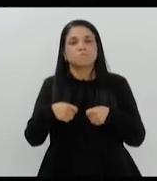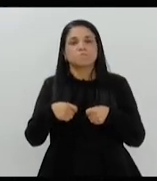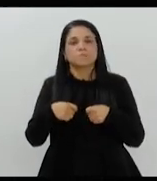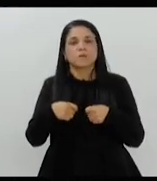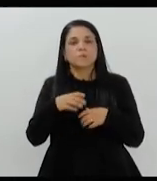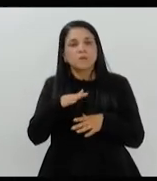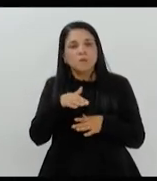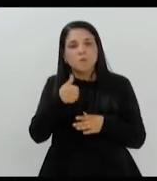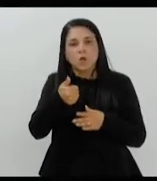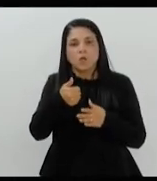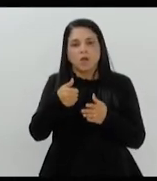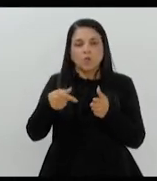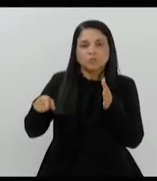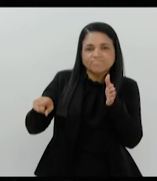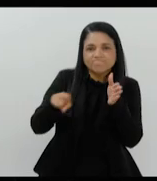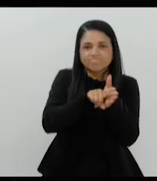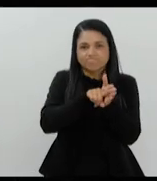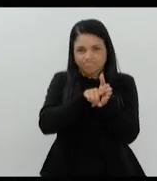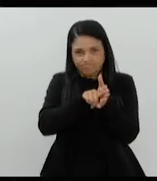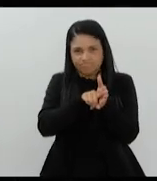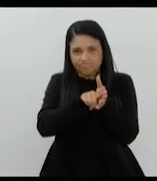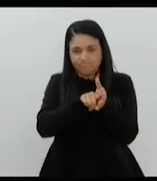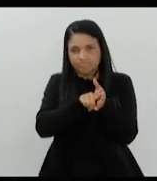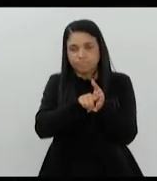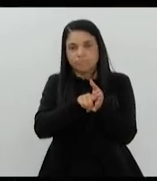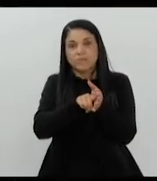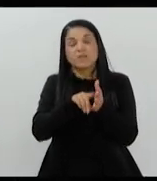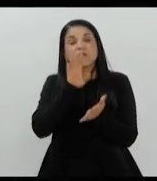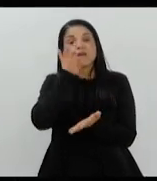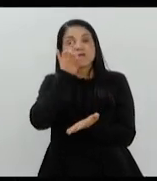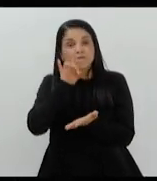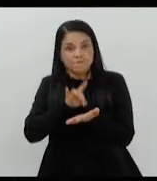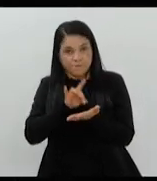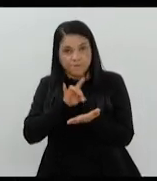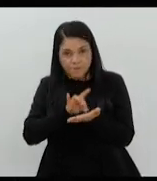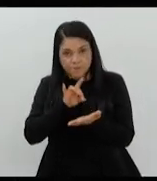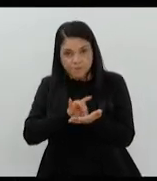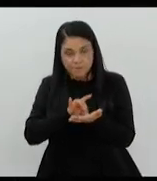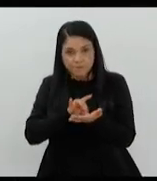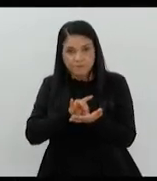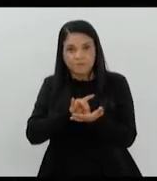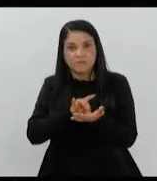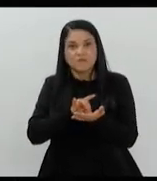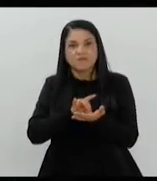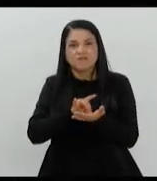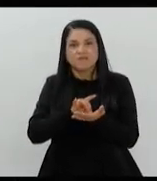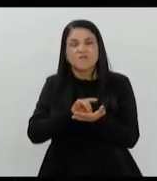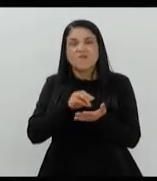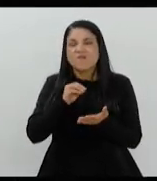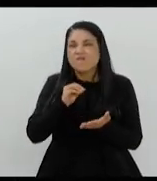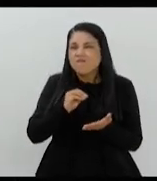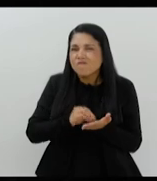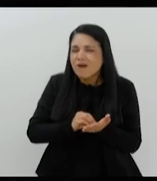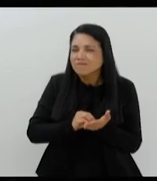esse déficit. Mas é verdade também que falta gestão,